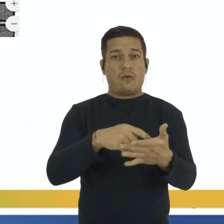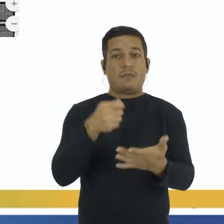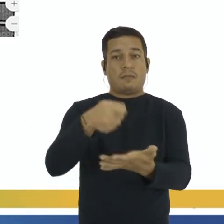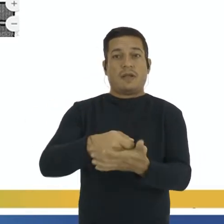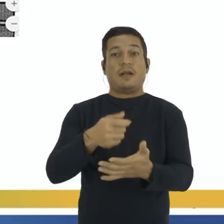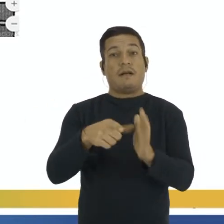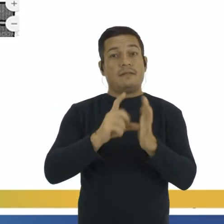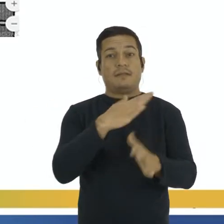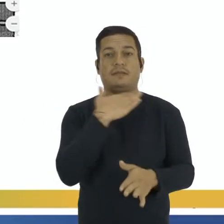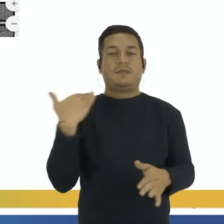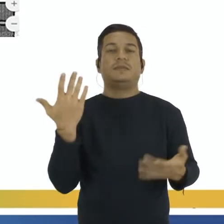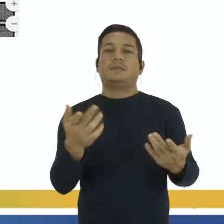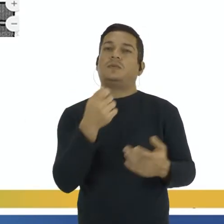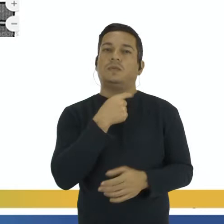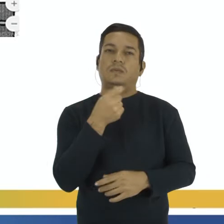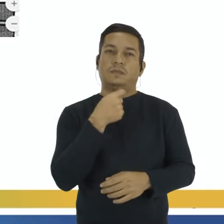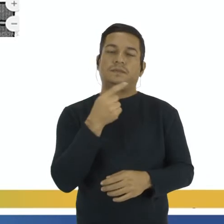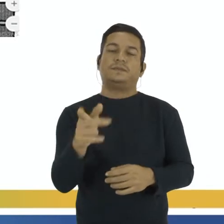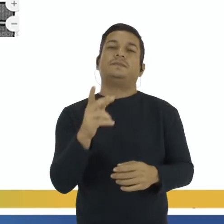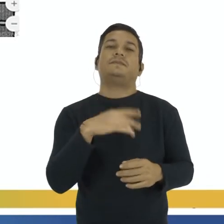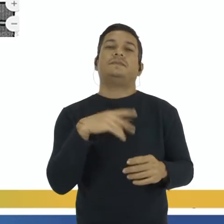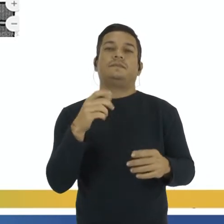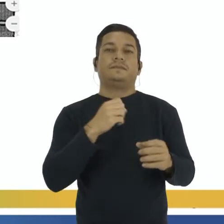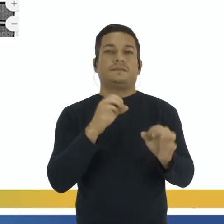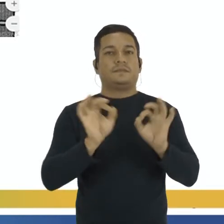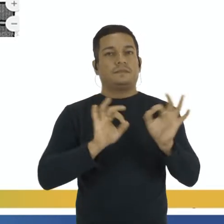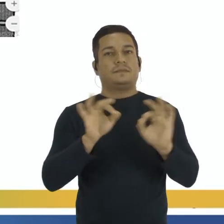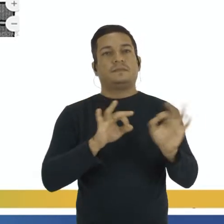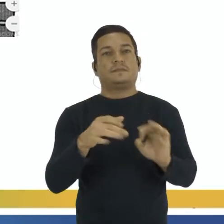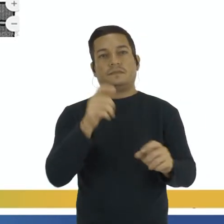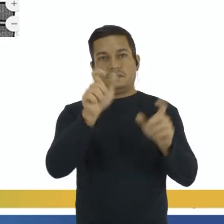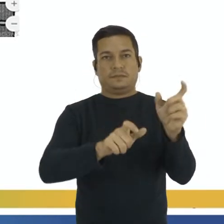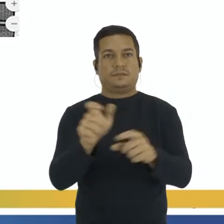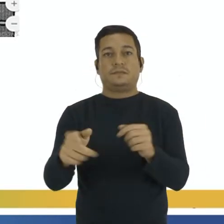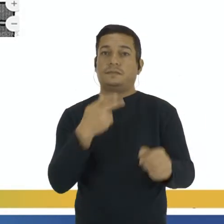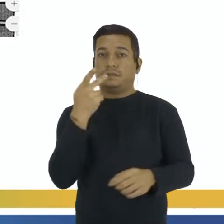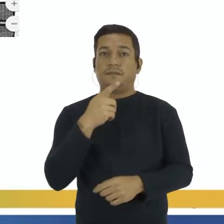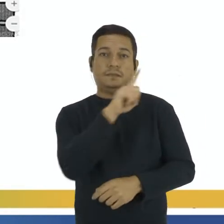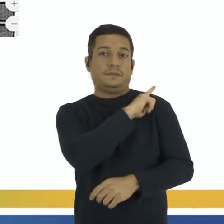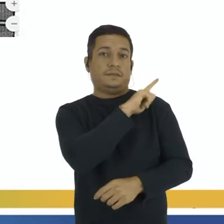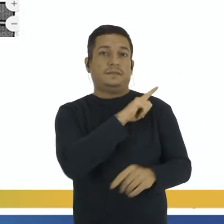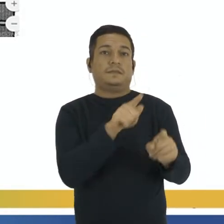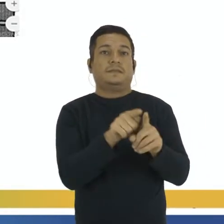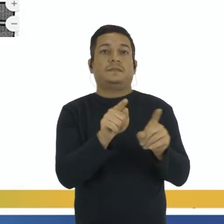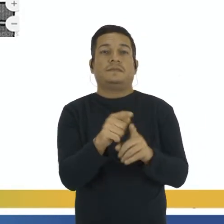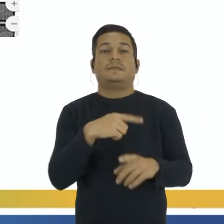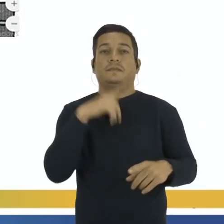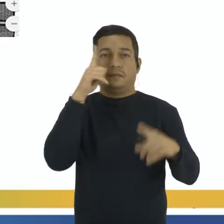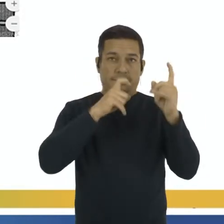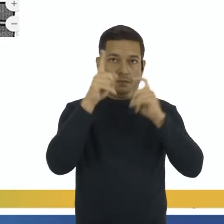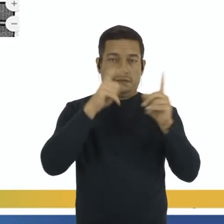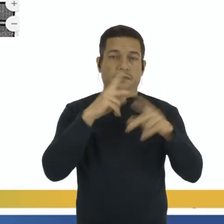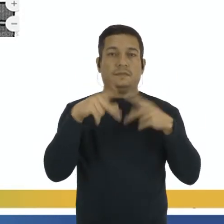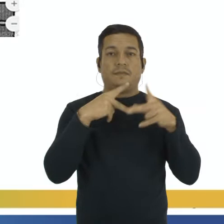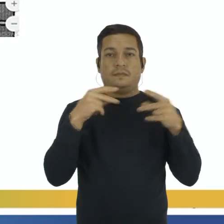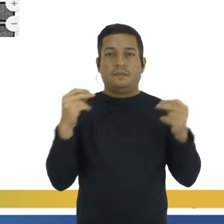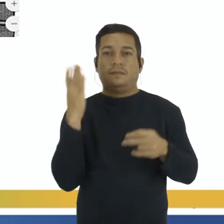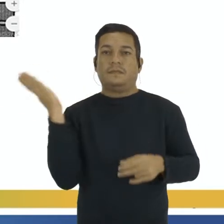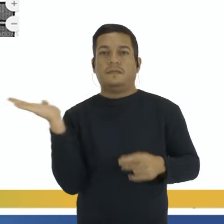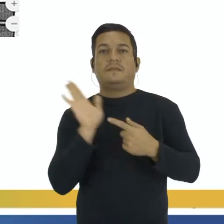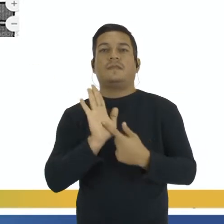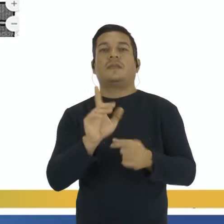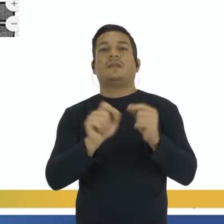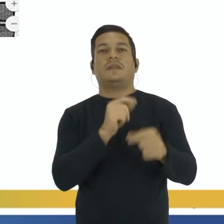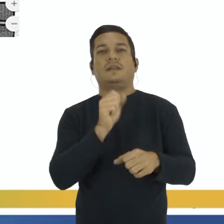O humor é construído a partir do comportamento desses personagens, tanto pela fala do gerente quanto pela expressão facial do garçom, que indica não